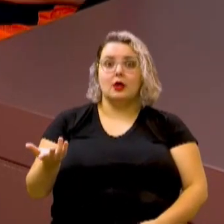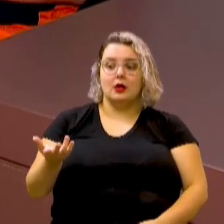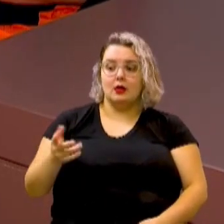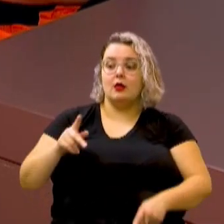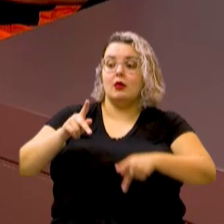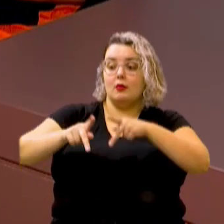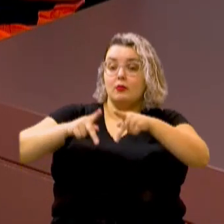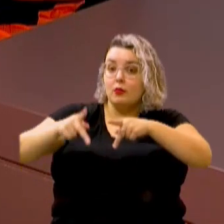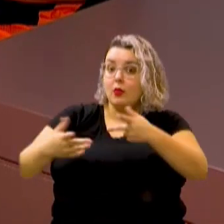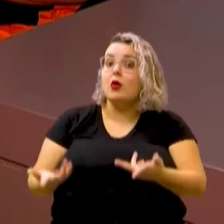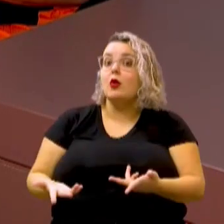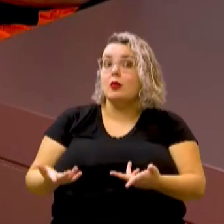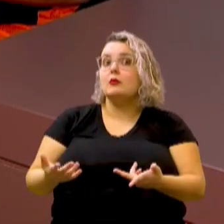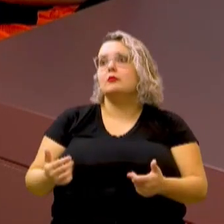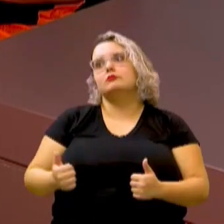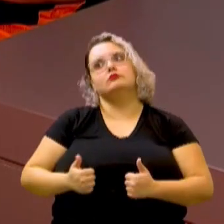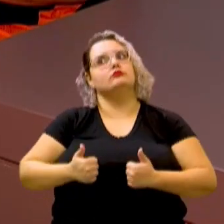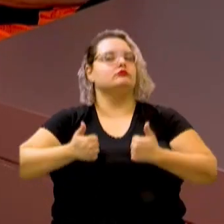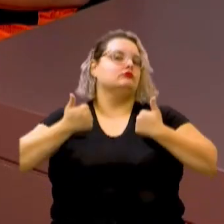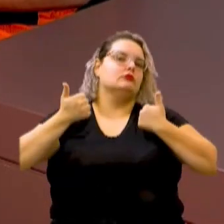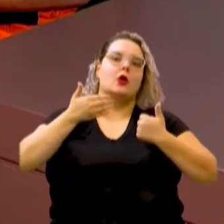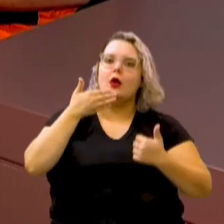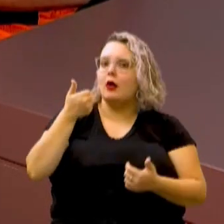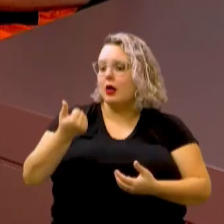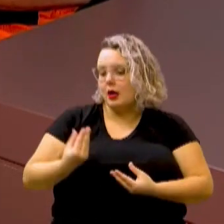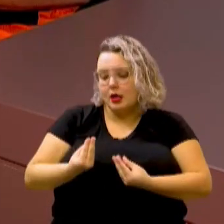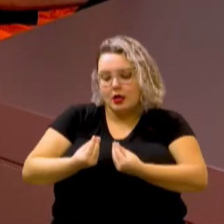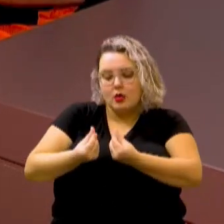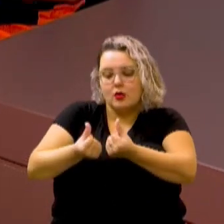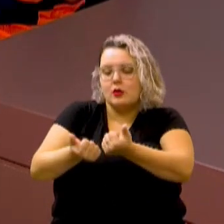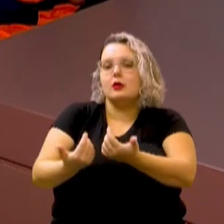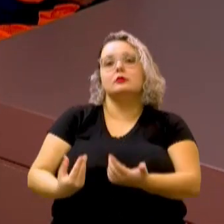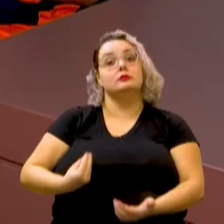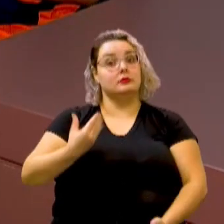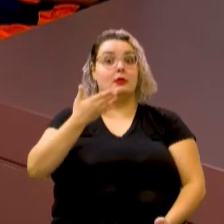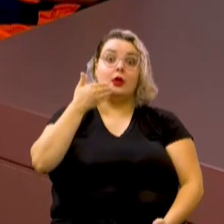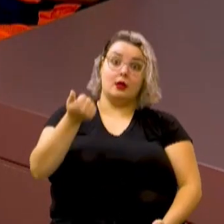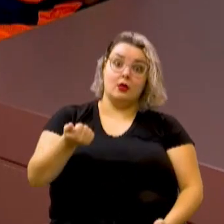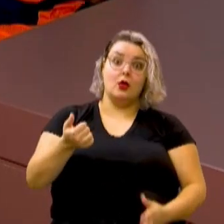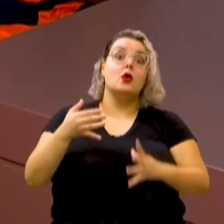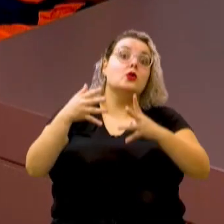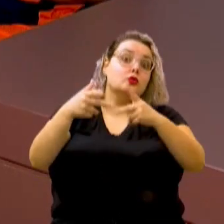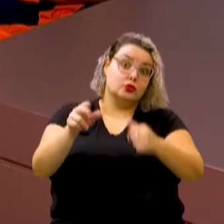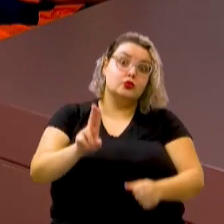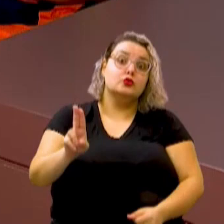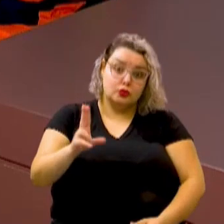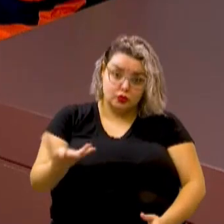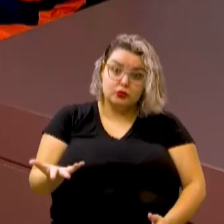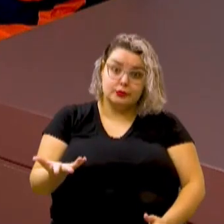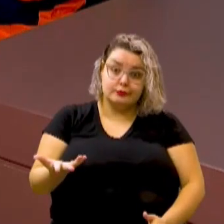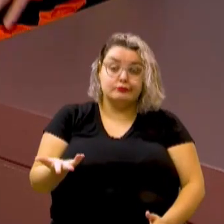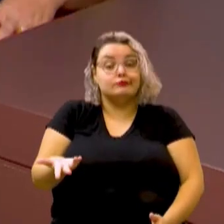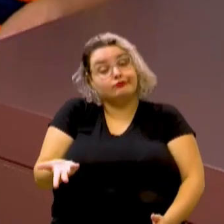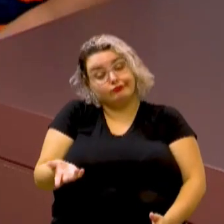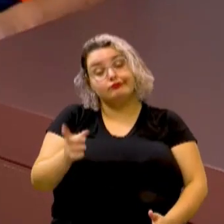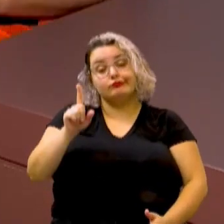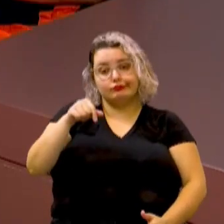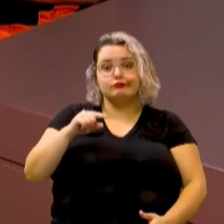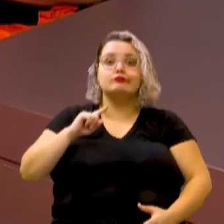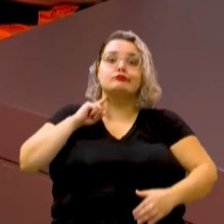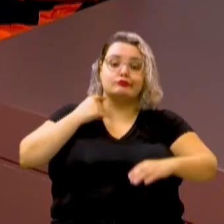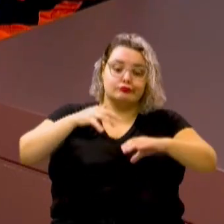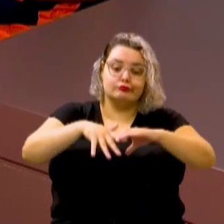a população teve uma estimativa de vida melhor, uma qualidade de vida melhor. Mas a gente sabe que tudo que a gente usa acaba